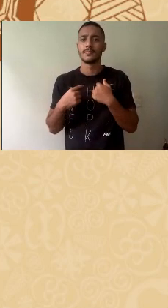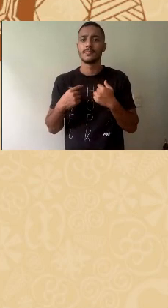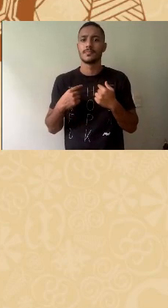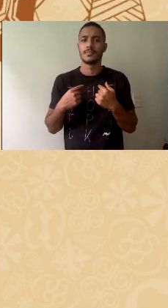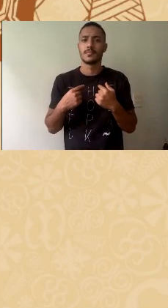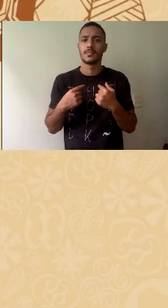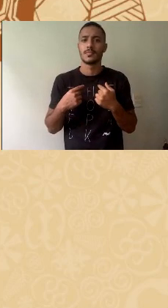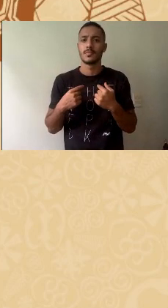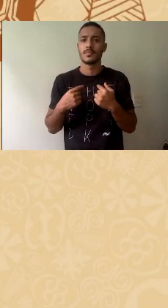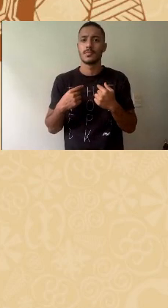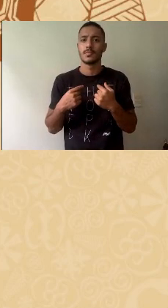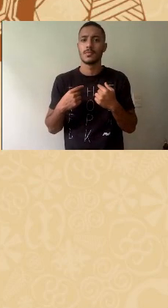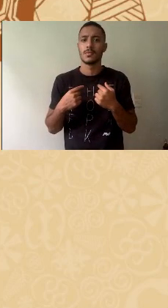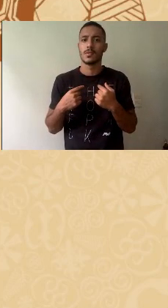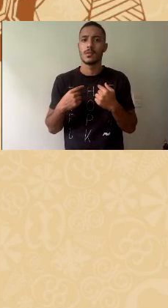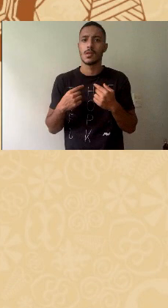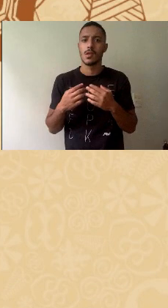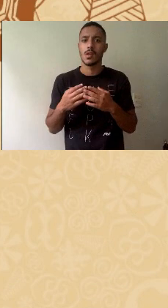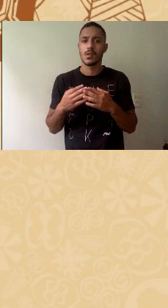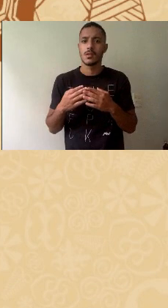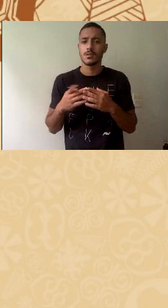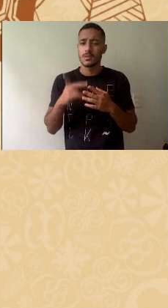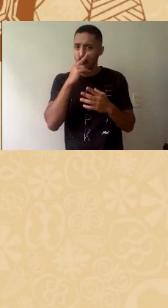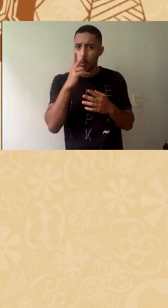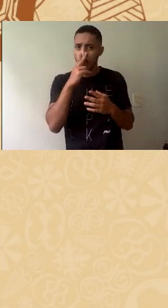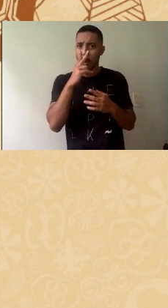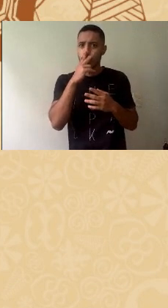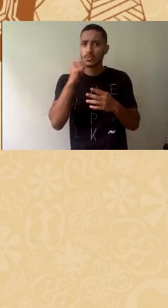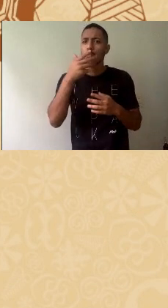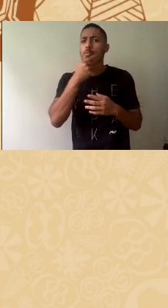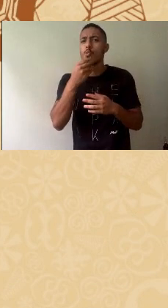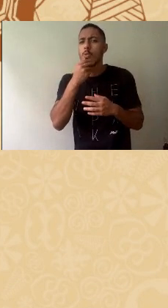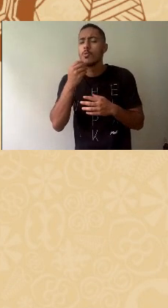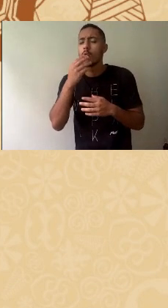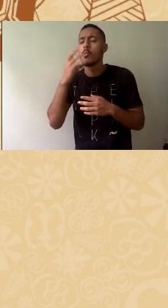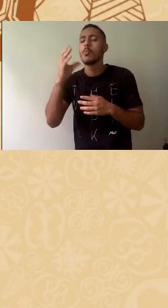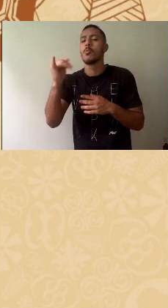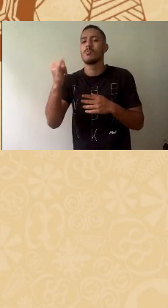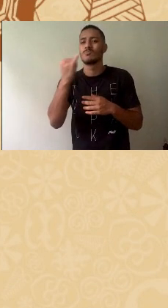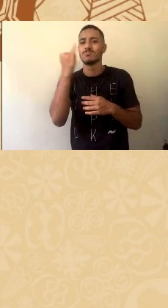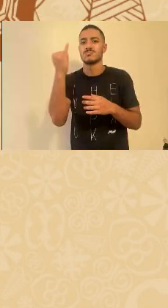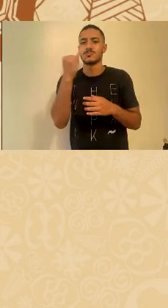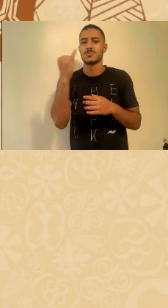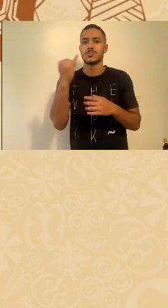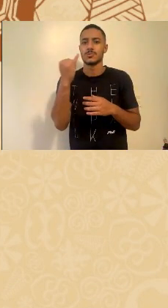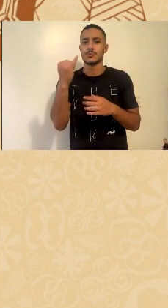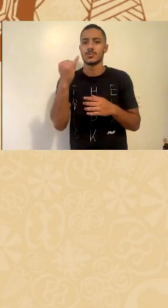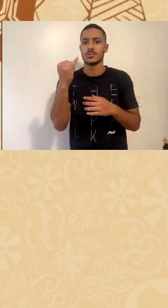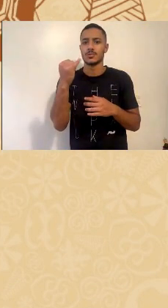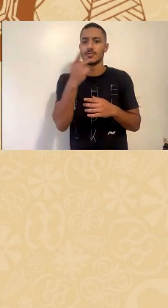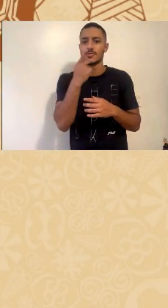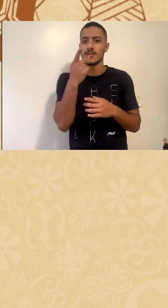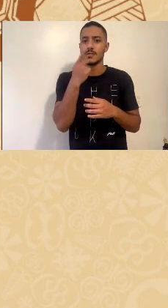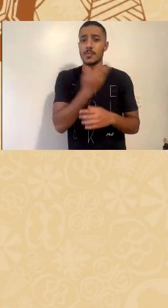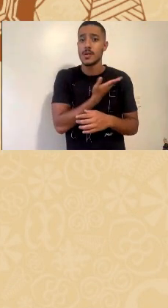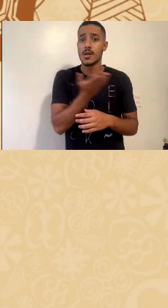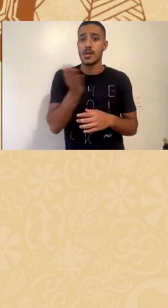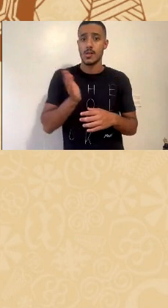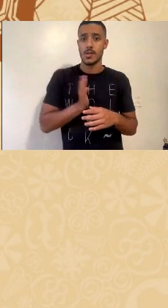né? Então, assim, acho que tudo isso está sendo muito interessante, né, para nós que estamos vivendo aqui, né?